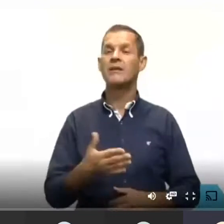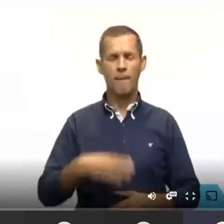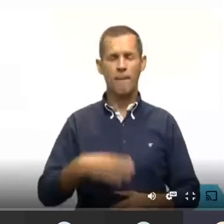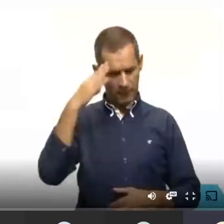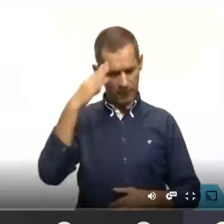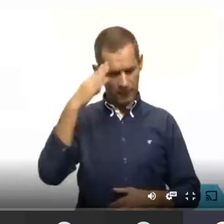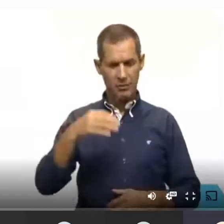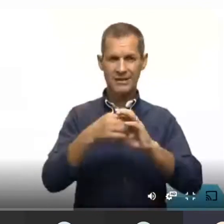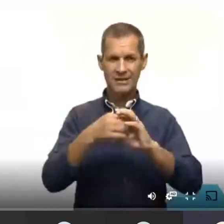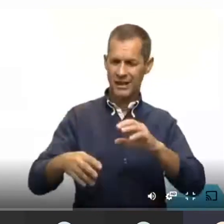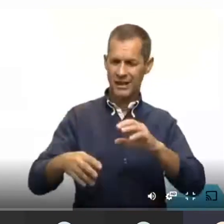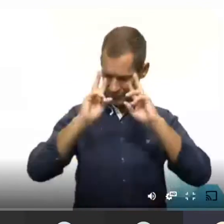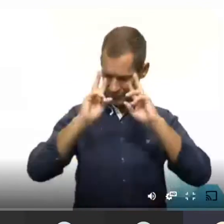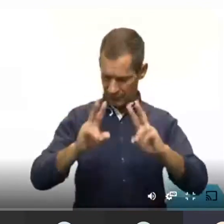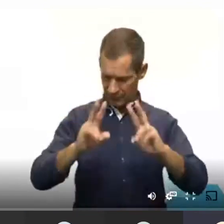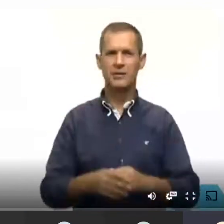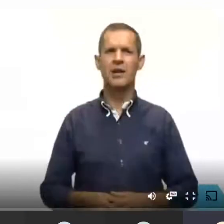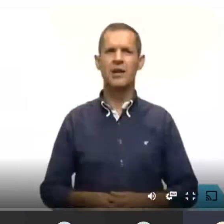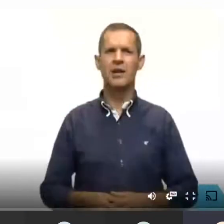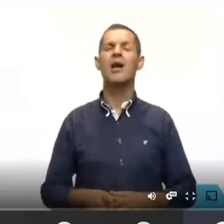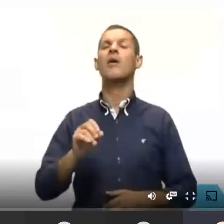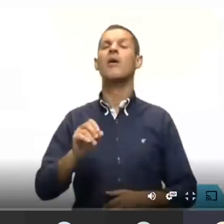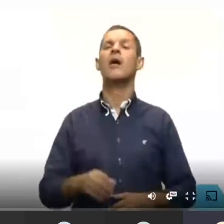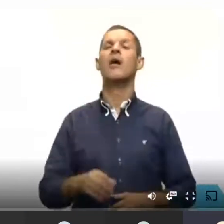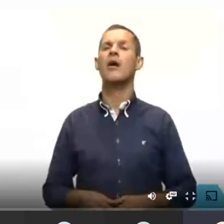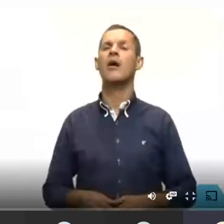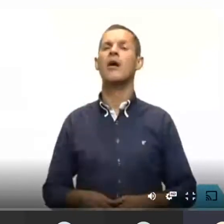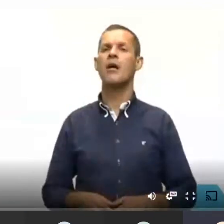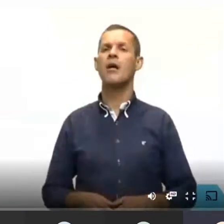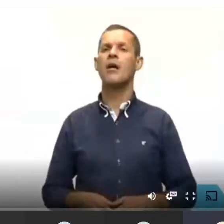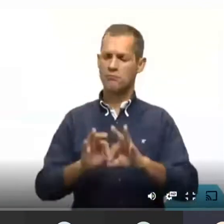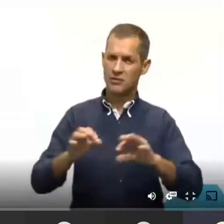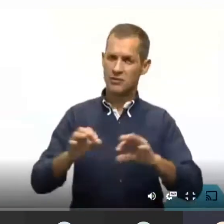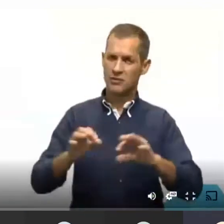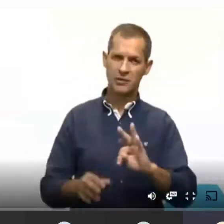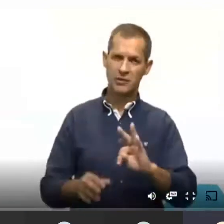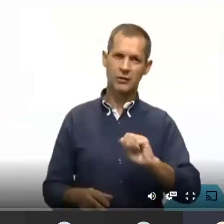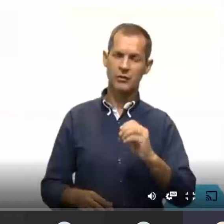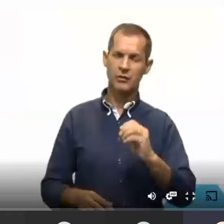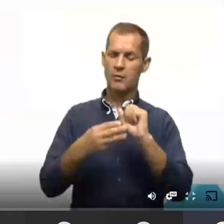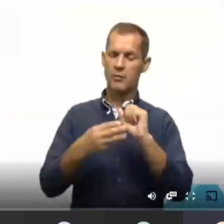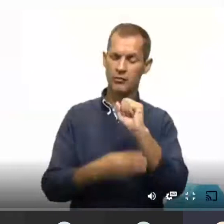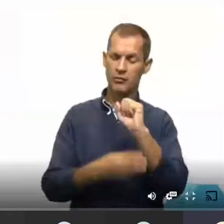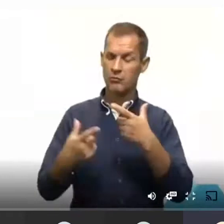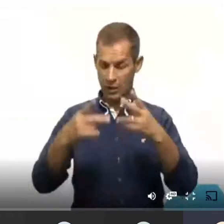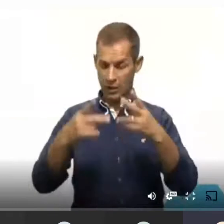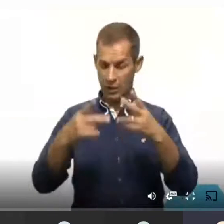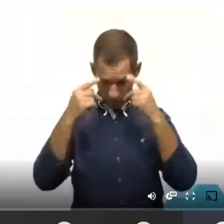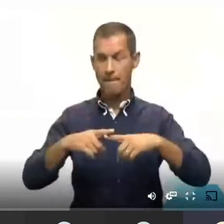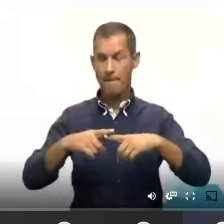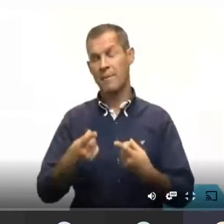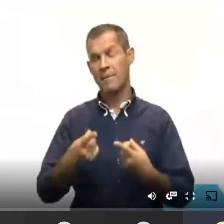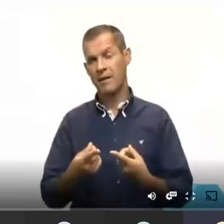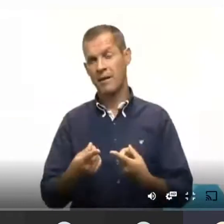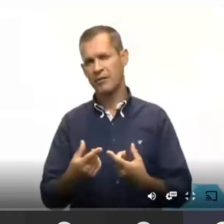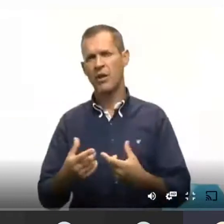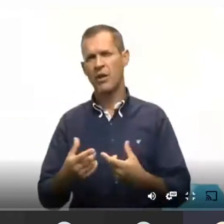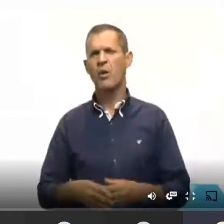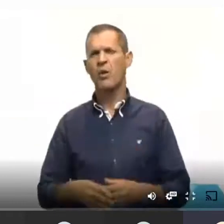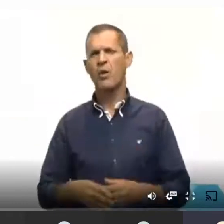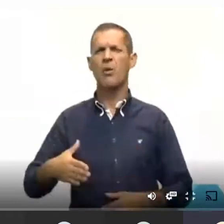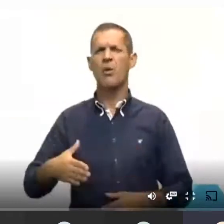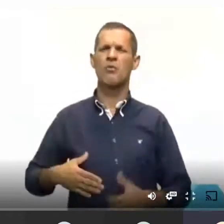Então, principais pontos a serem observados seriam o tamanho das fibras musculares da área normal, né, com a